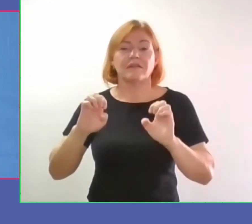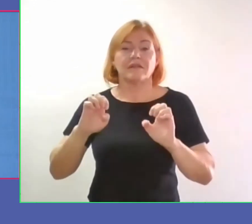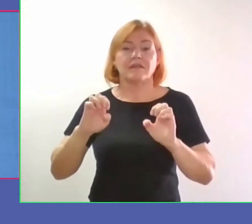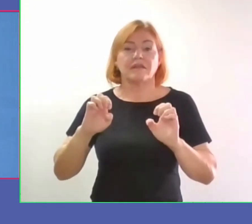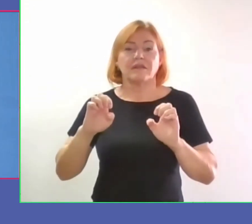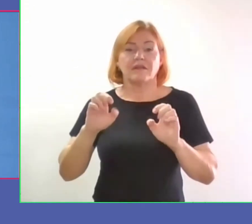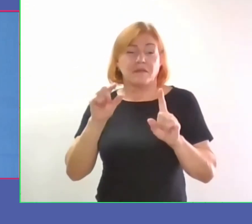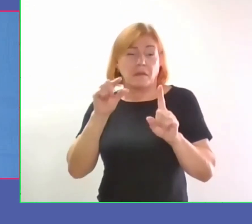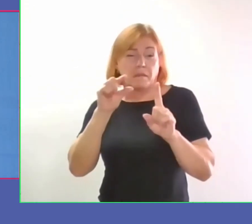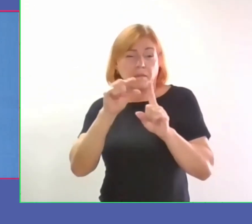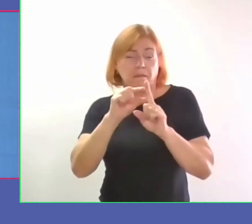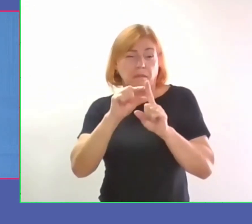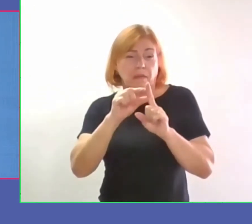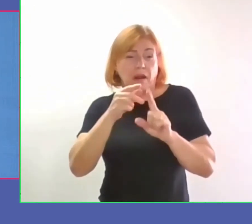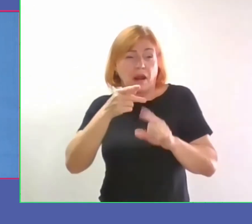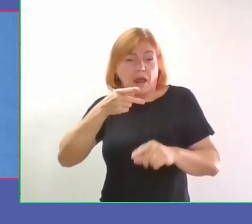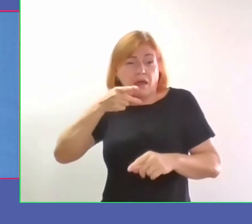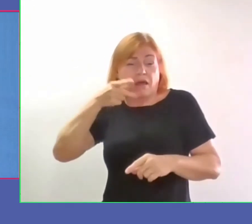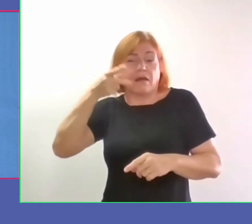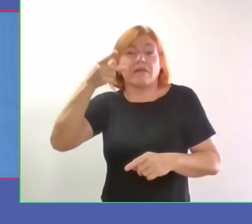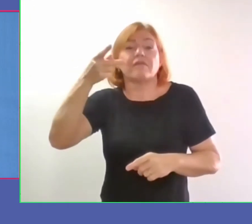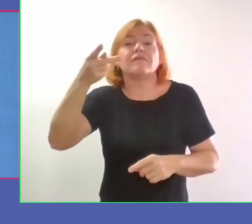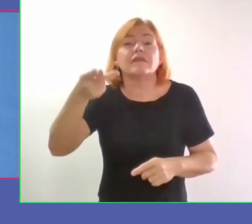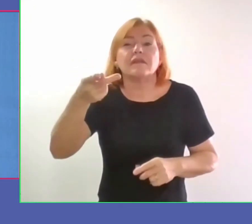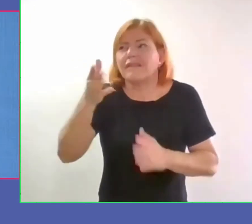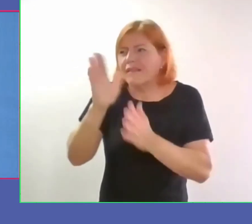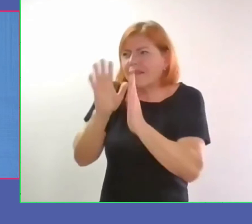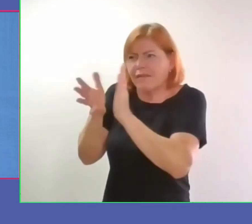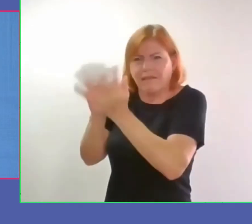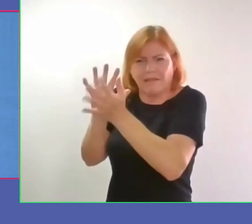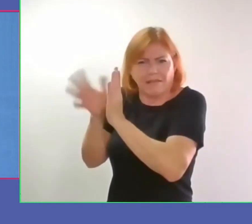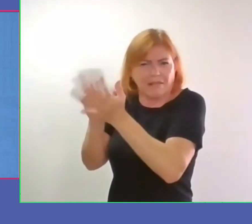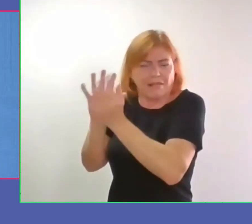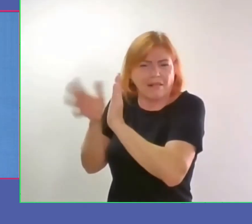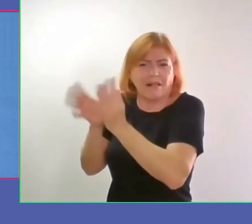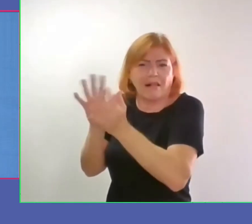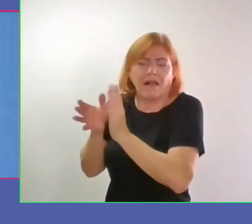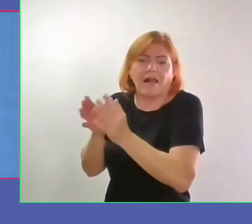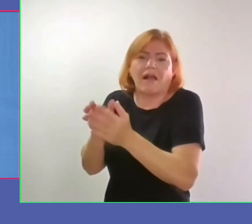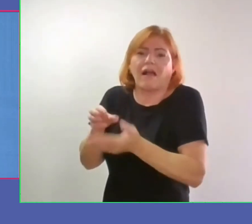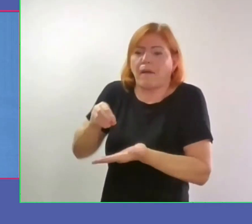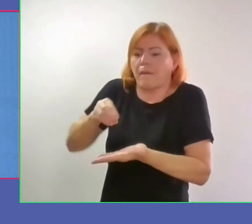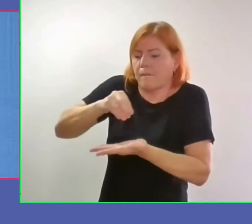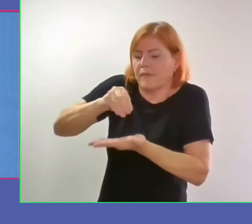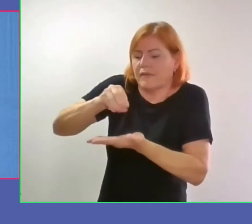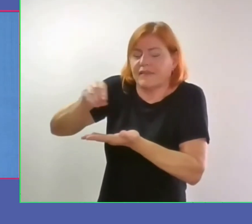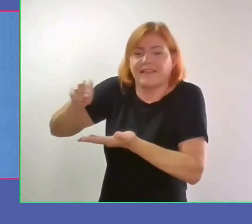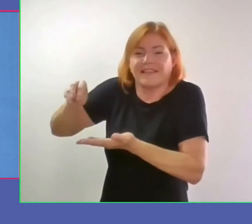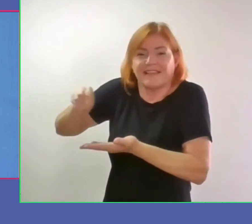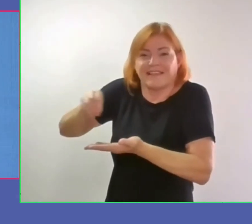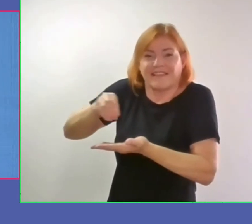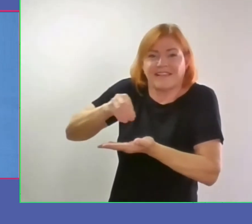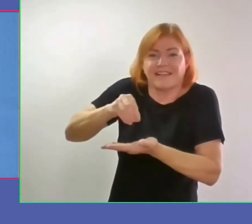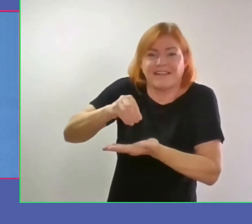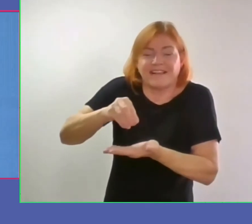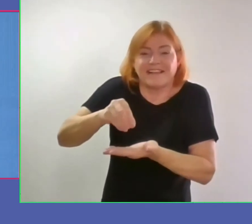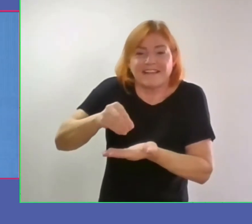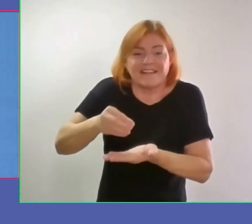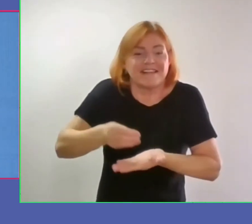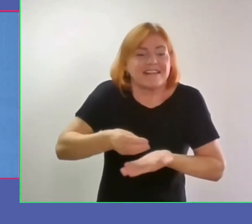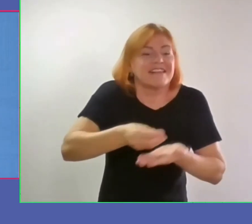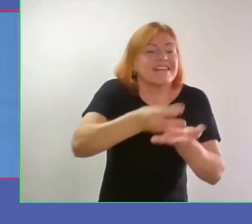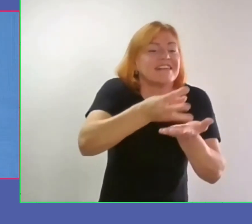como a palavra do reino, isto é, como uma semente do reino. Quando a palavra que